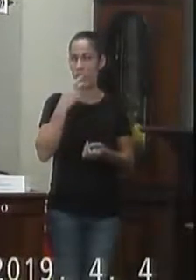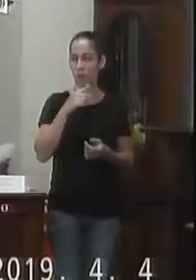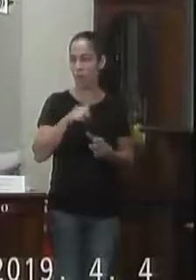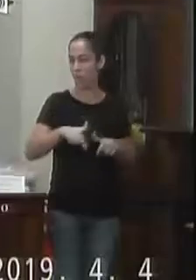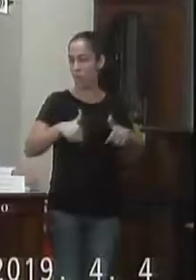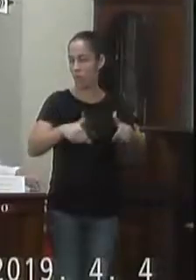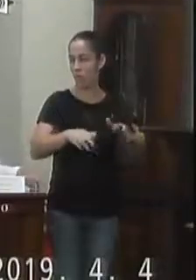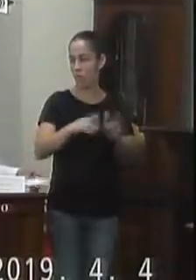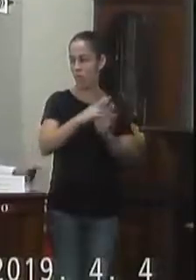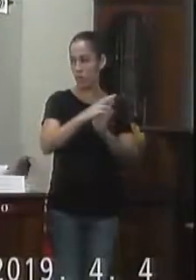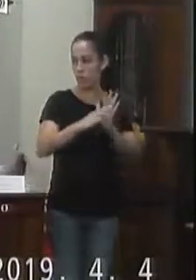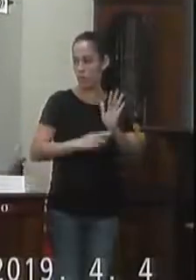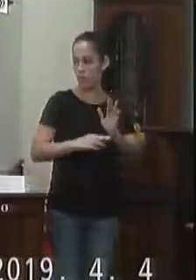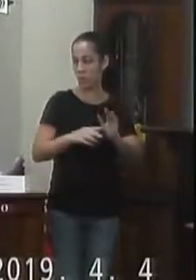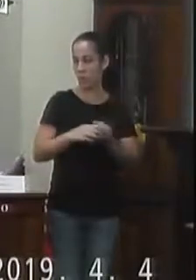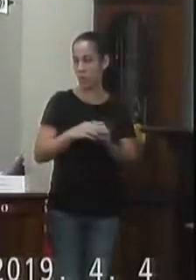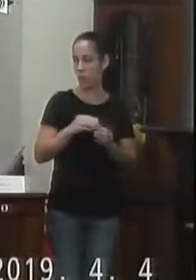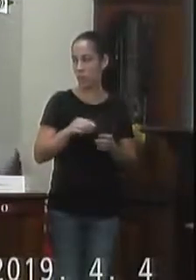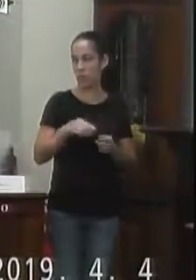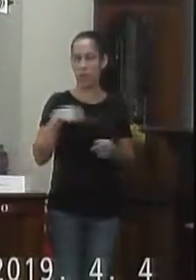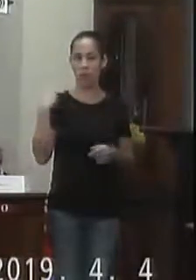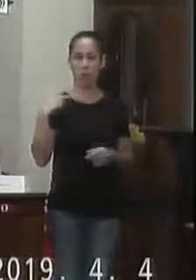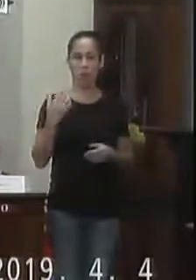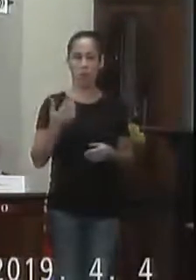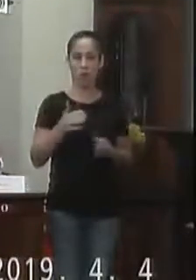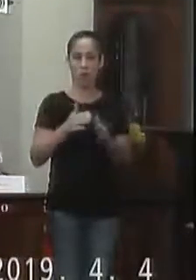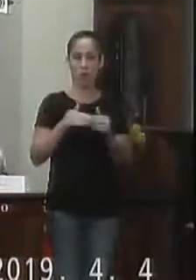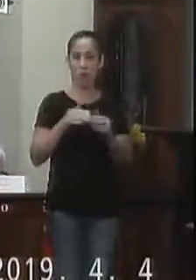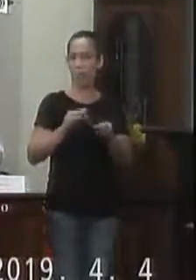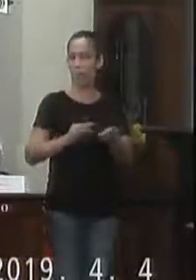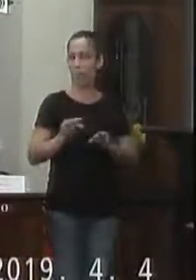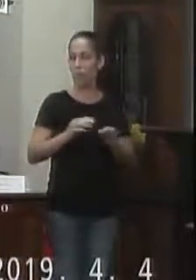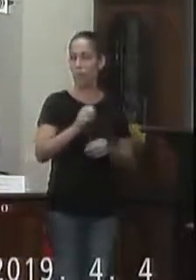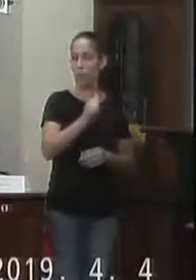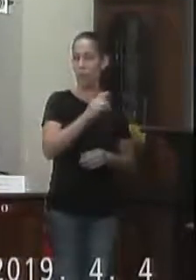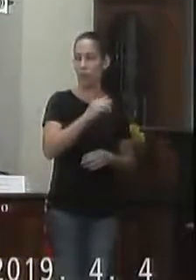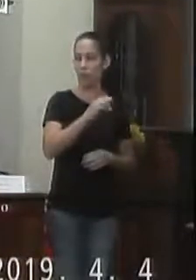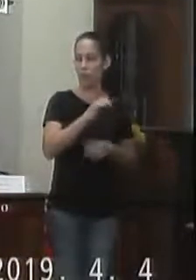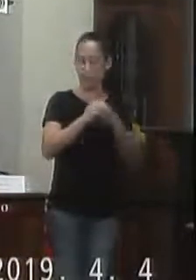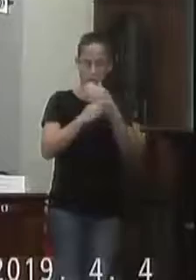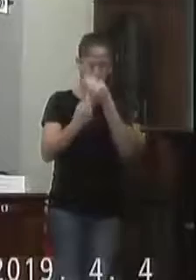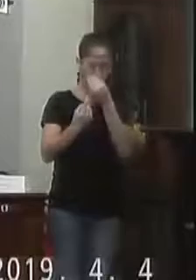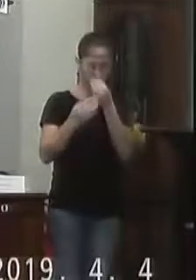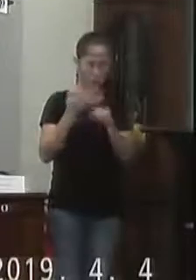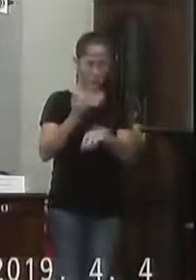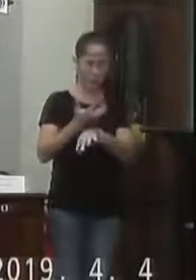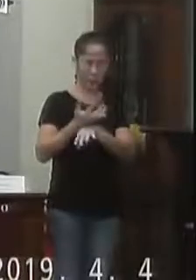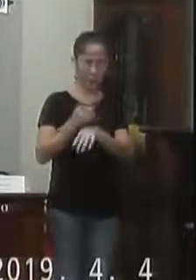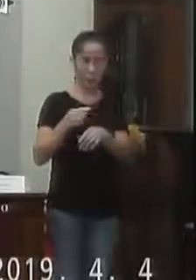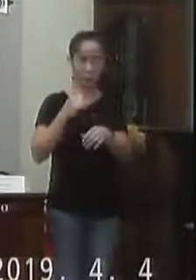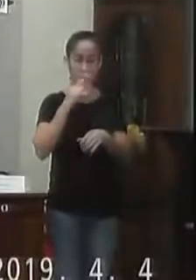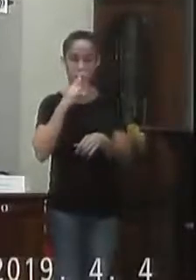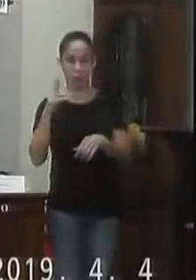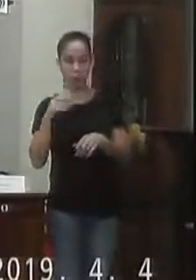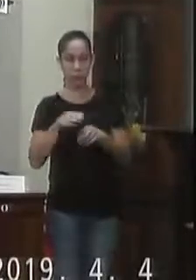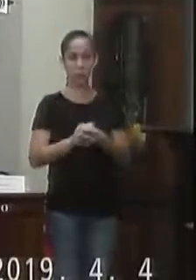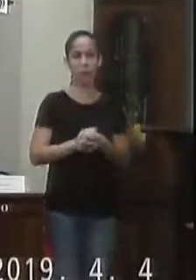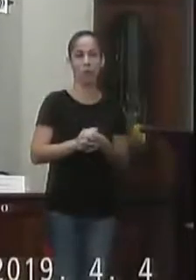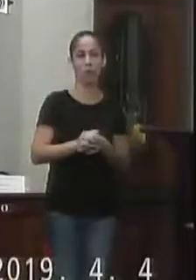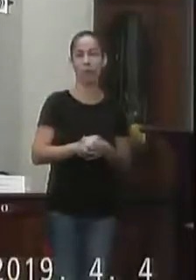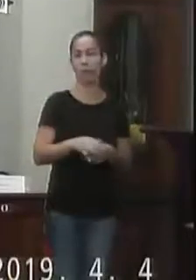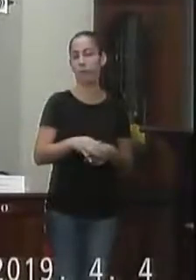da regulamentação, no qual o vereador Silvio pediu do programa Adote uma Praça. Está aqui o retorno, presidente.